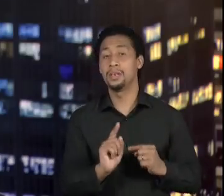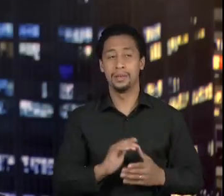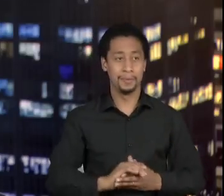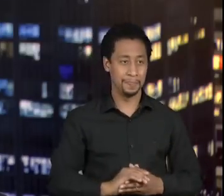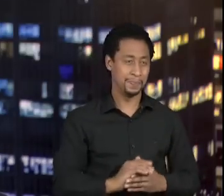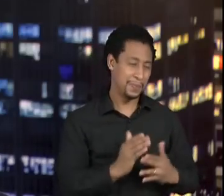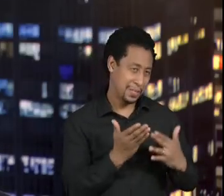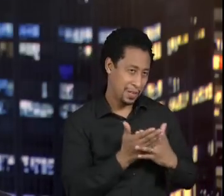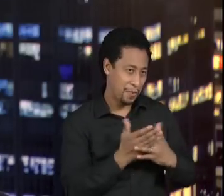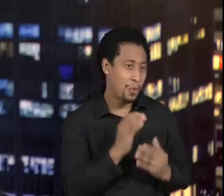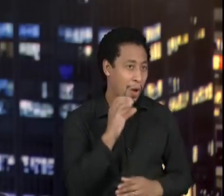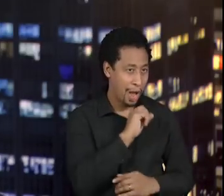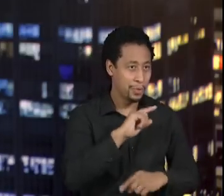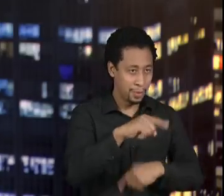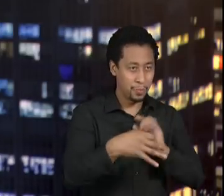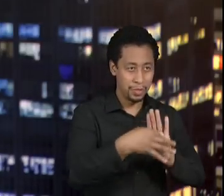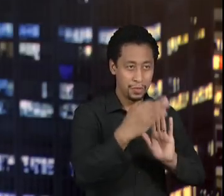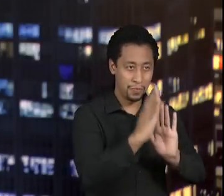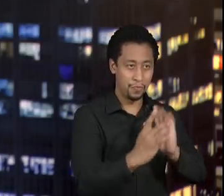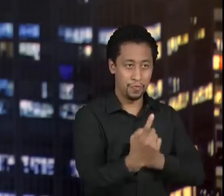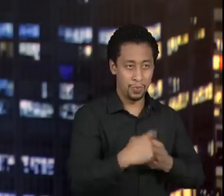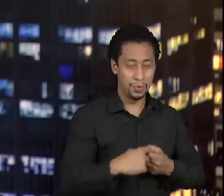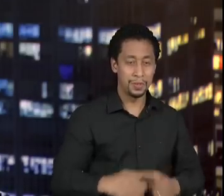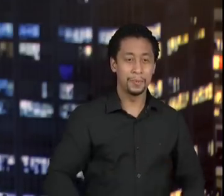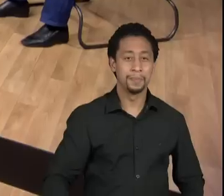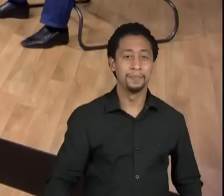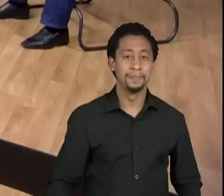uma pausa rápida e a gente volta já.